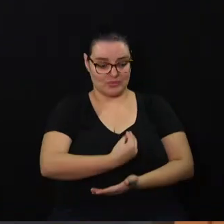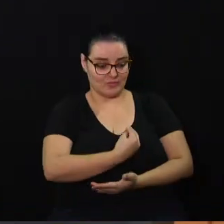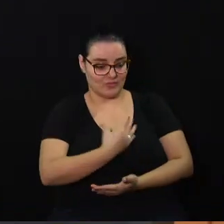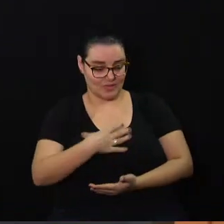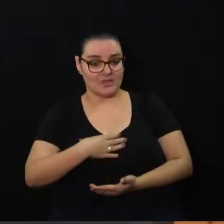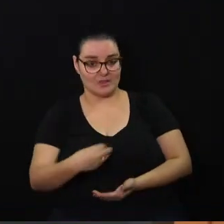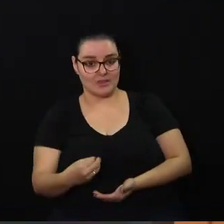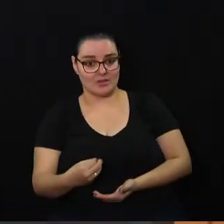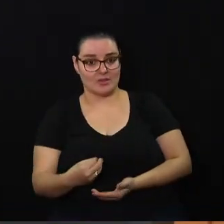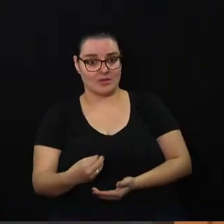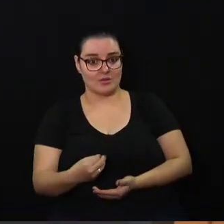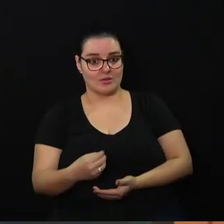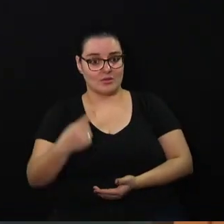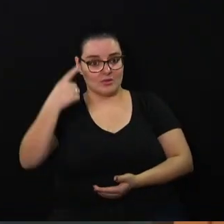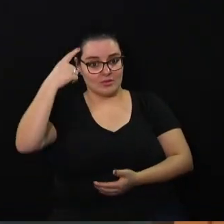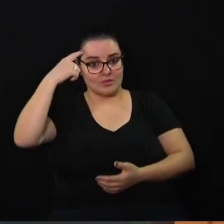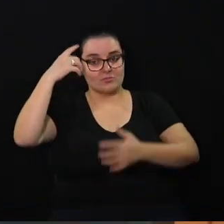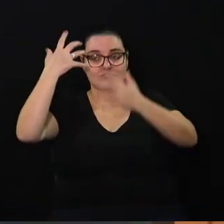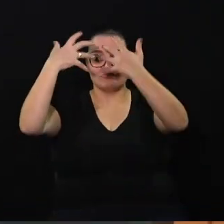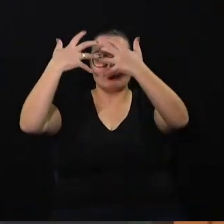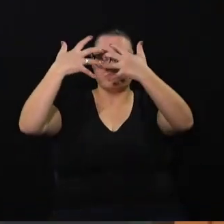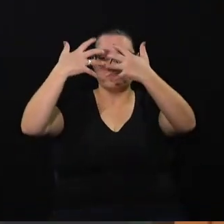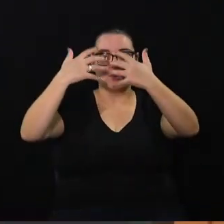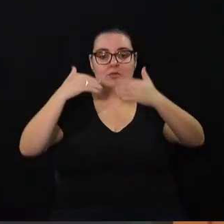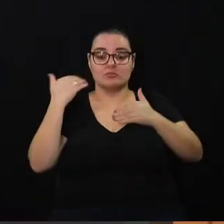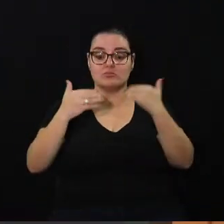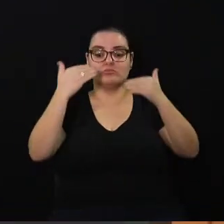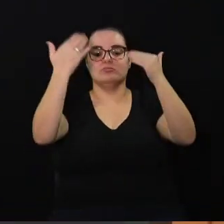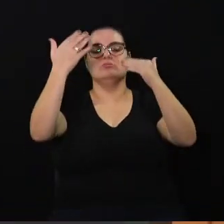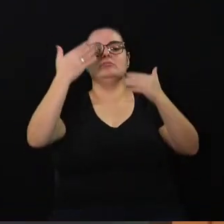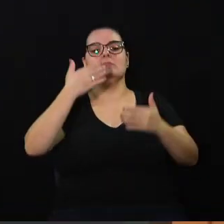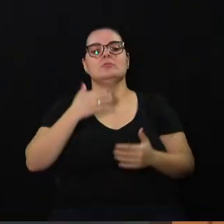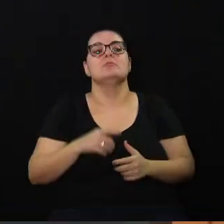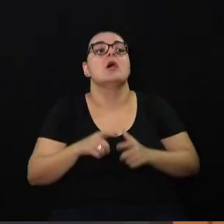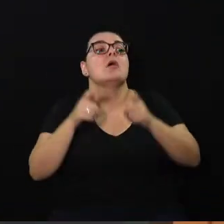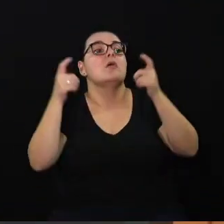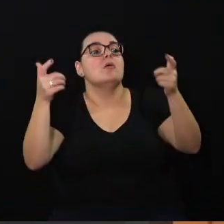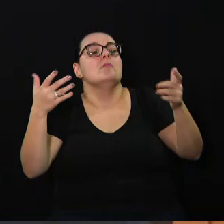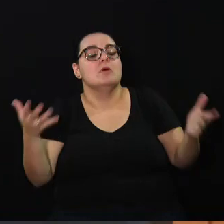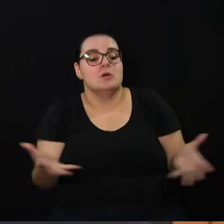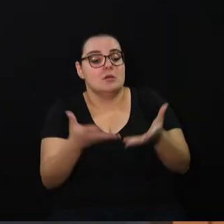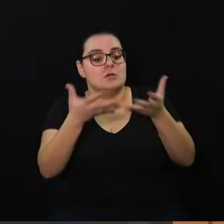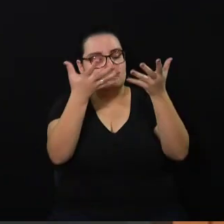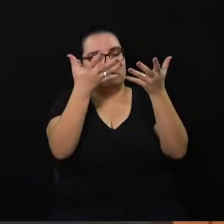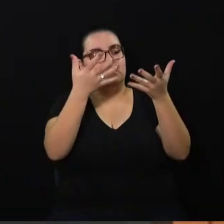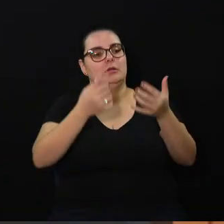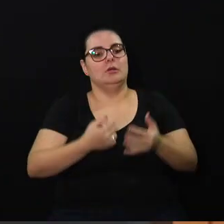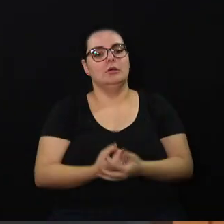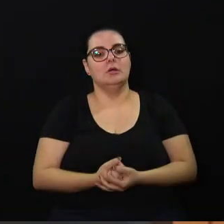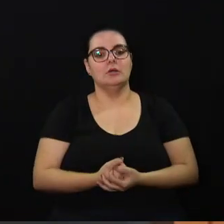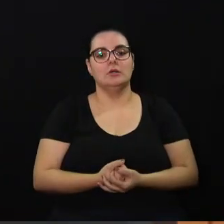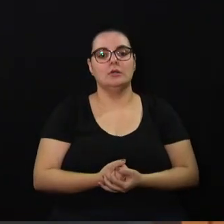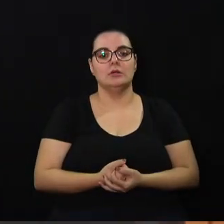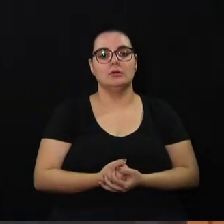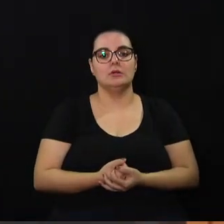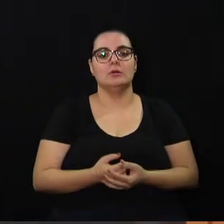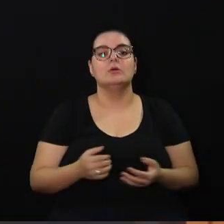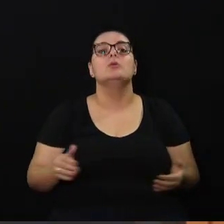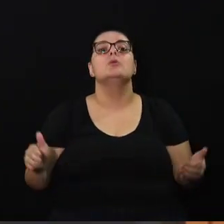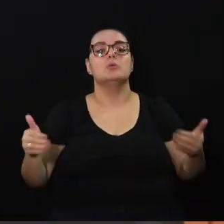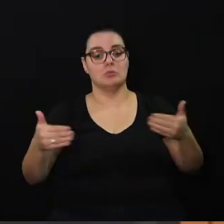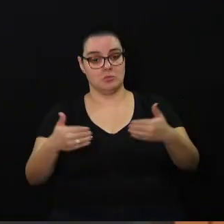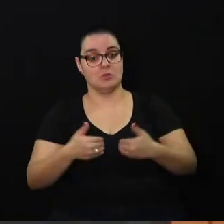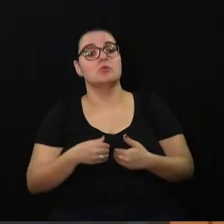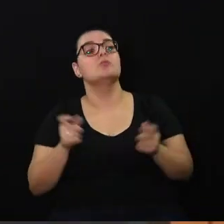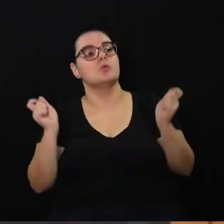plasticidade cerebral muito maior a gente sabe que ao longo de todos os anos é é os autistas são capazes